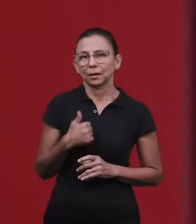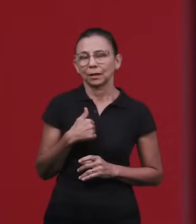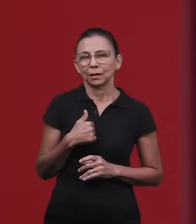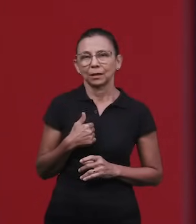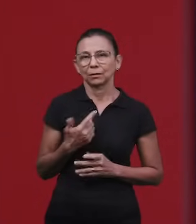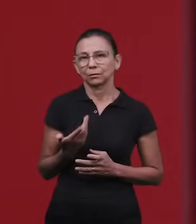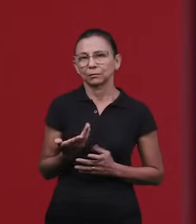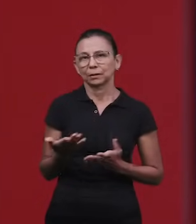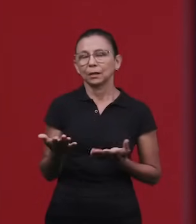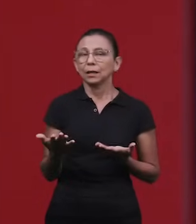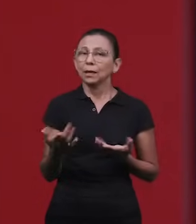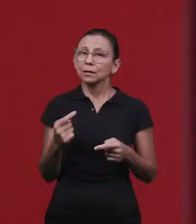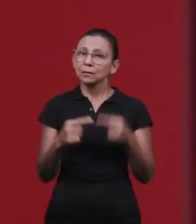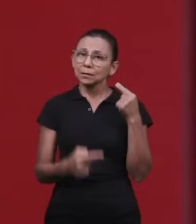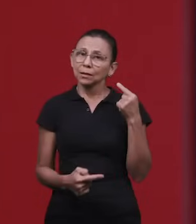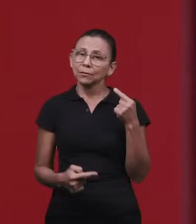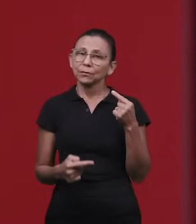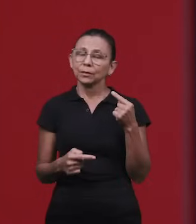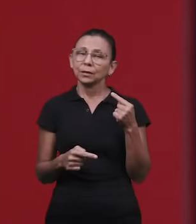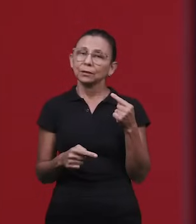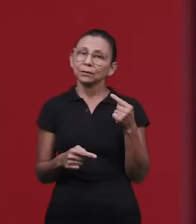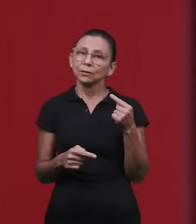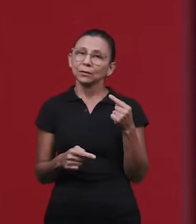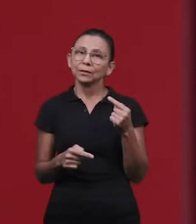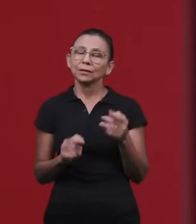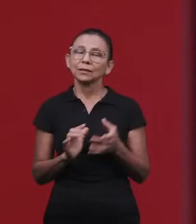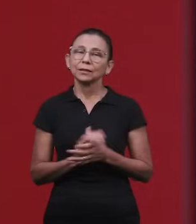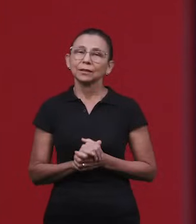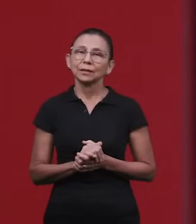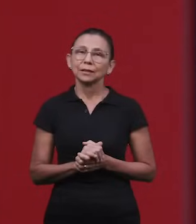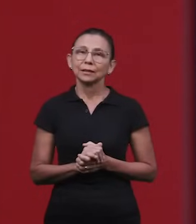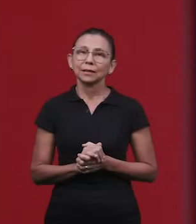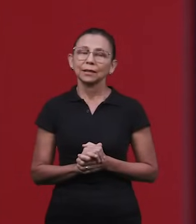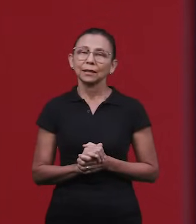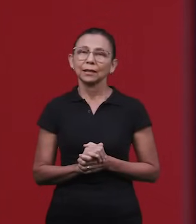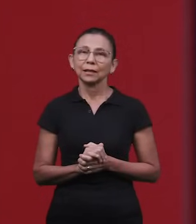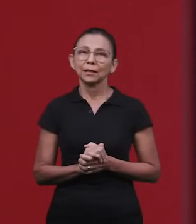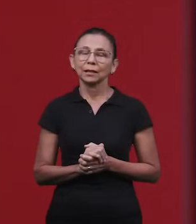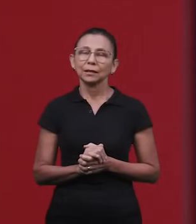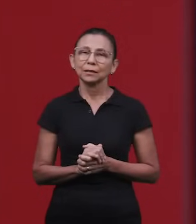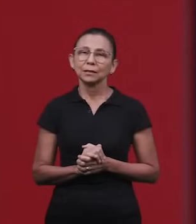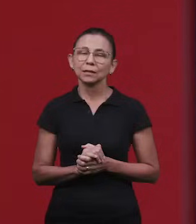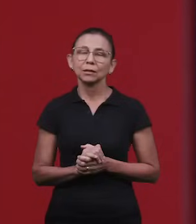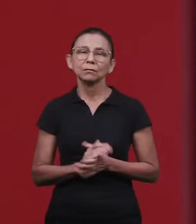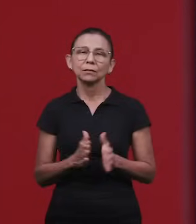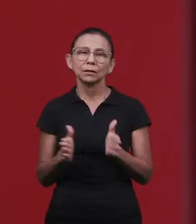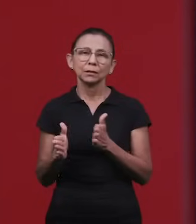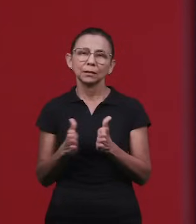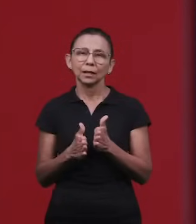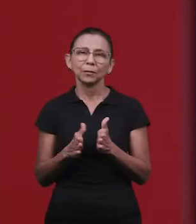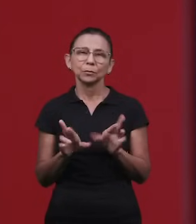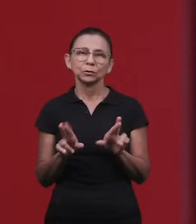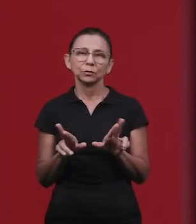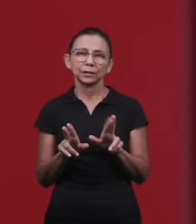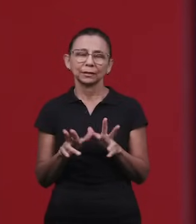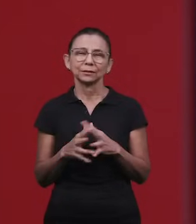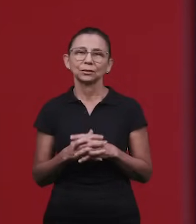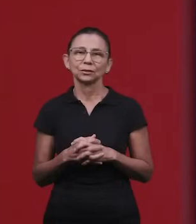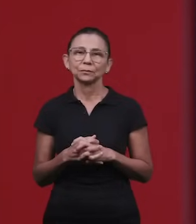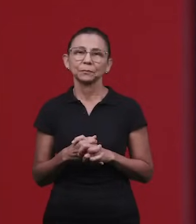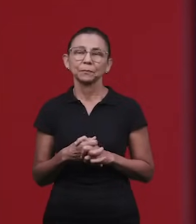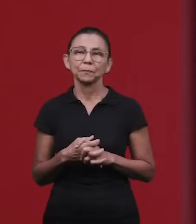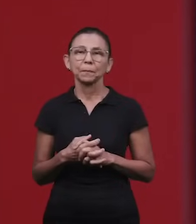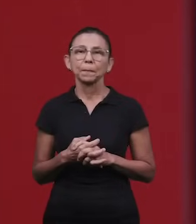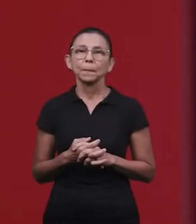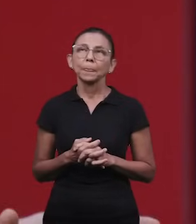um é equivalente ao seu tempo, né? Mas com a bênção do Senhor, não haverá risco nenhum de errar.